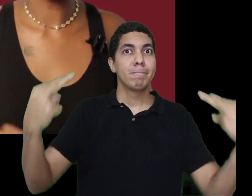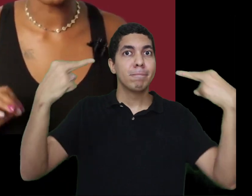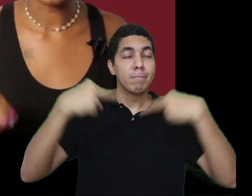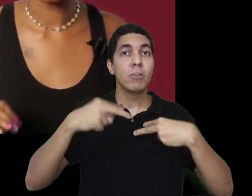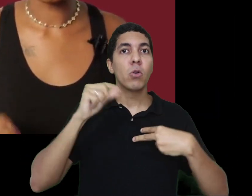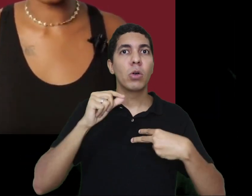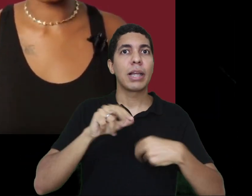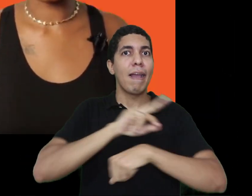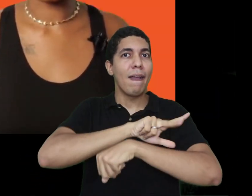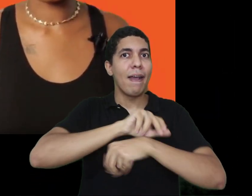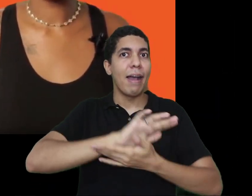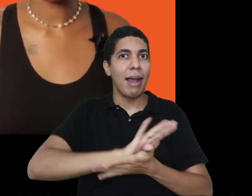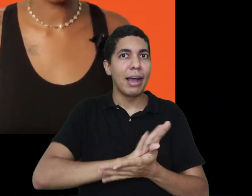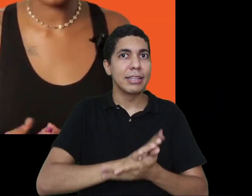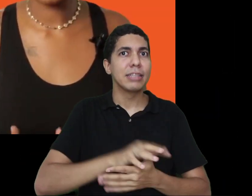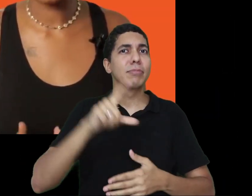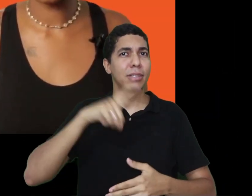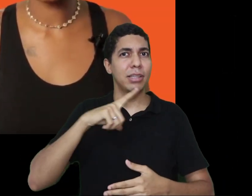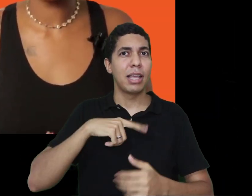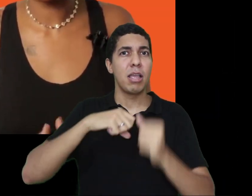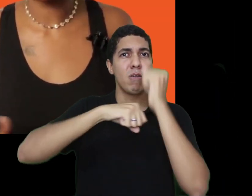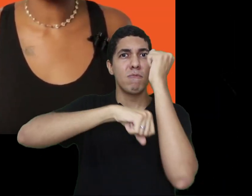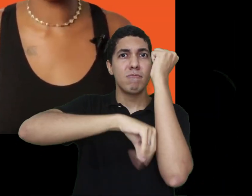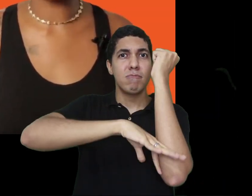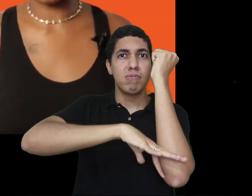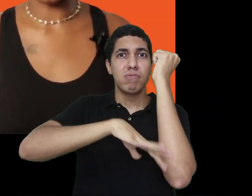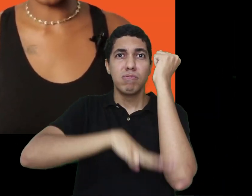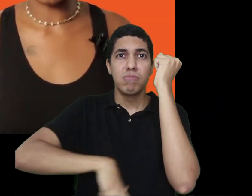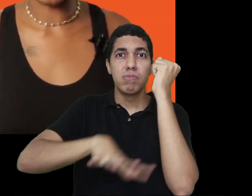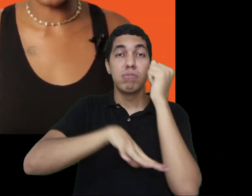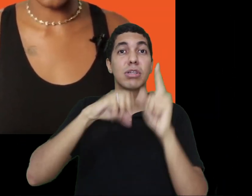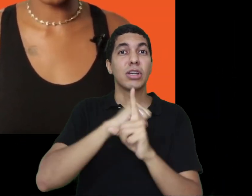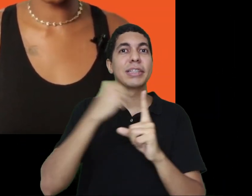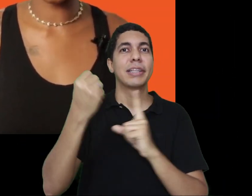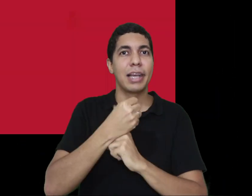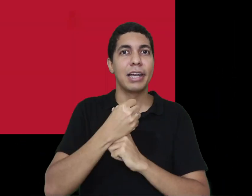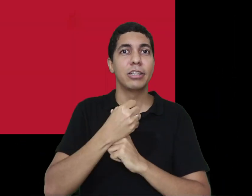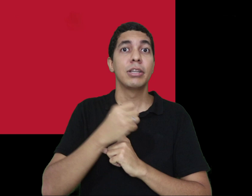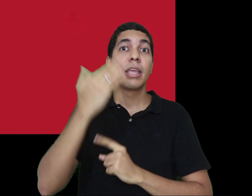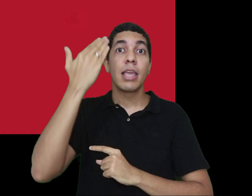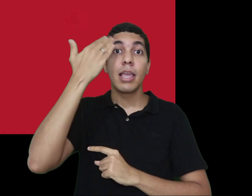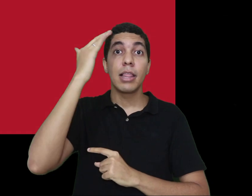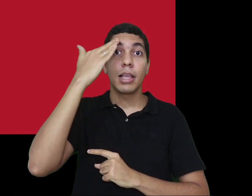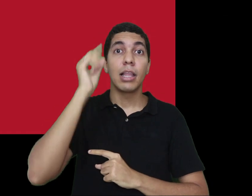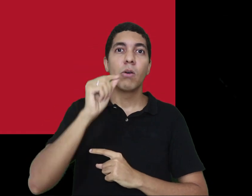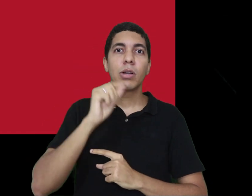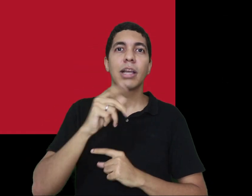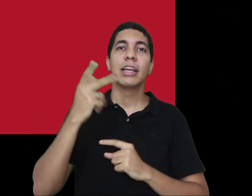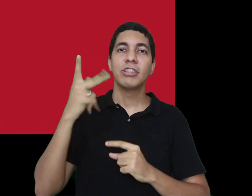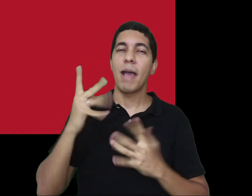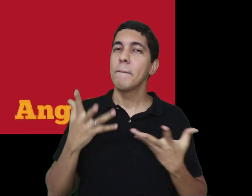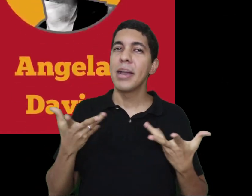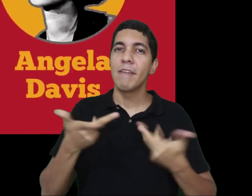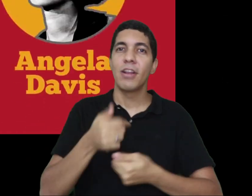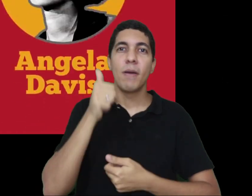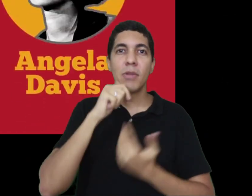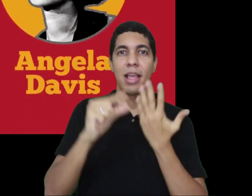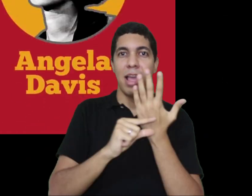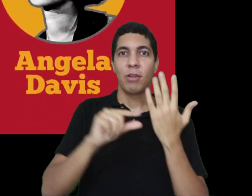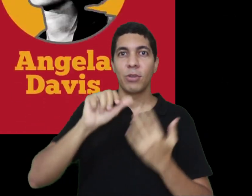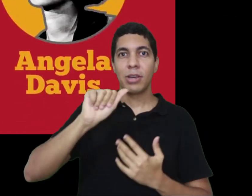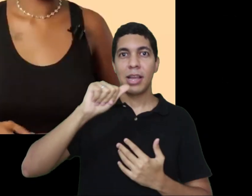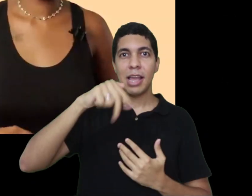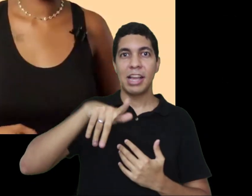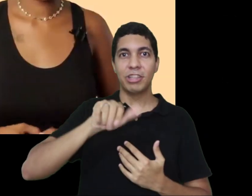que o racismo existe e ele está enraizado nas estruturas da nossa sociedade. E entender que, como já diria a maravilhosa